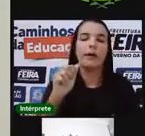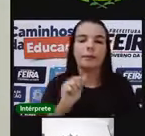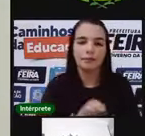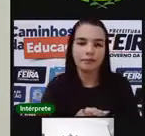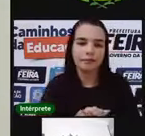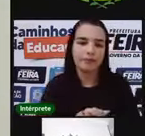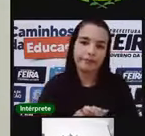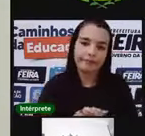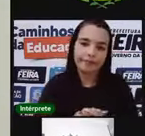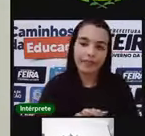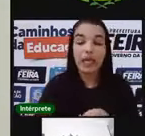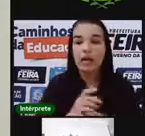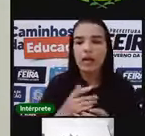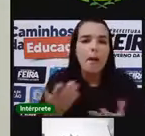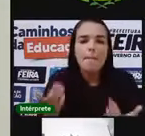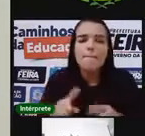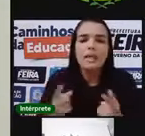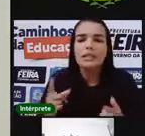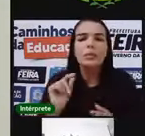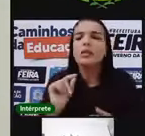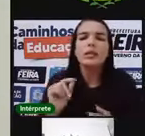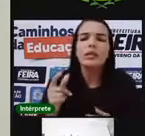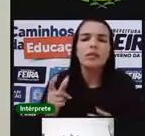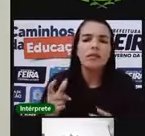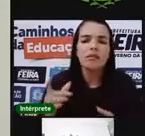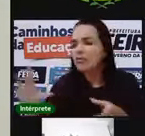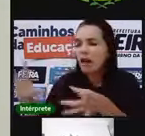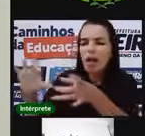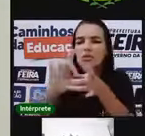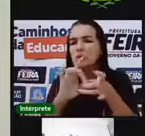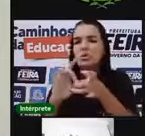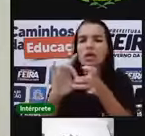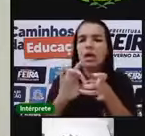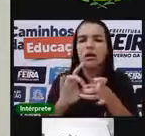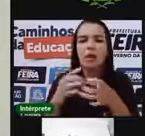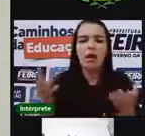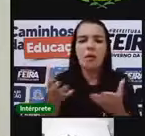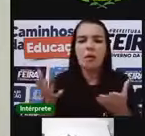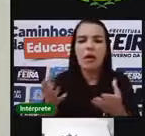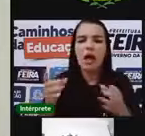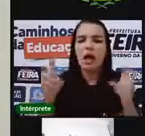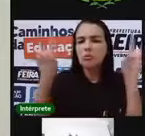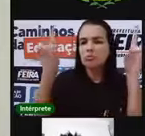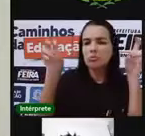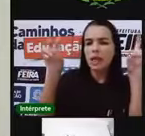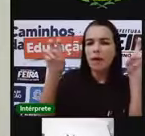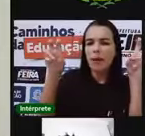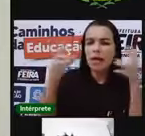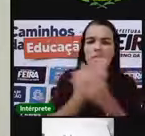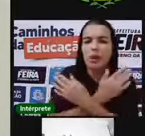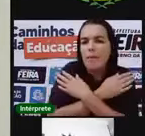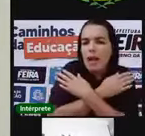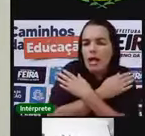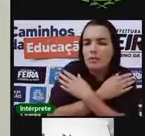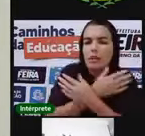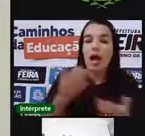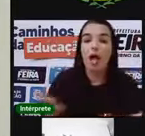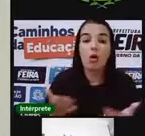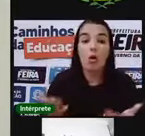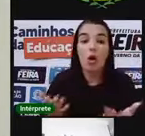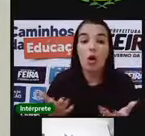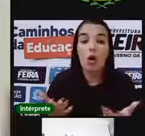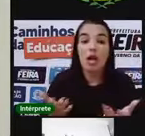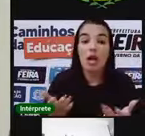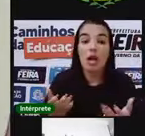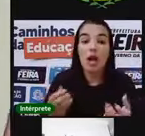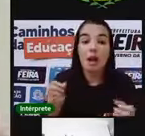ver se eu estou falando, eu e o outro para além do abraço, tudo, tudo, sabe por quê? Porque quem construiu a bomba atômica